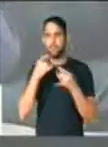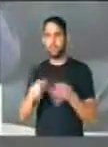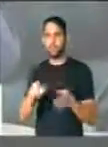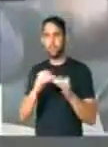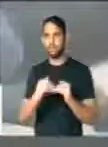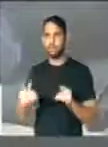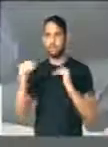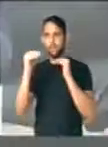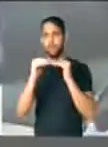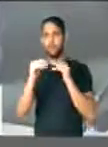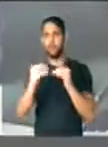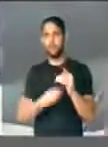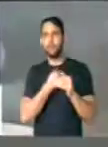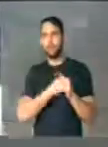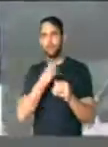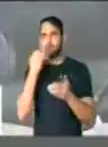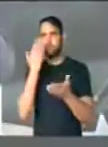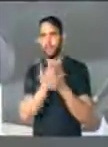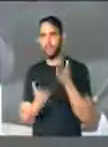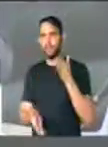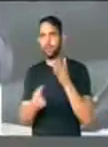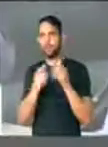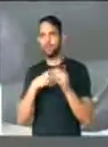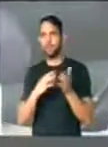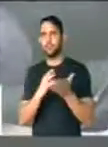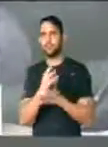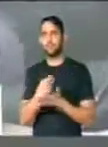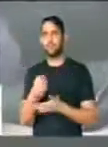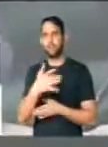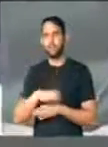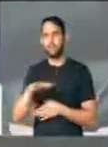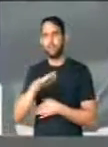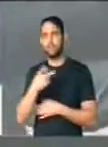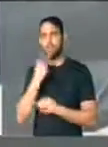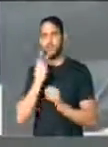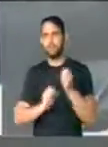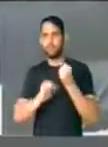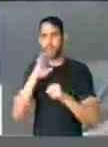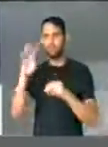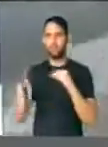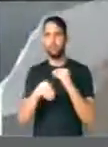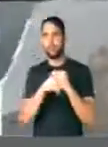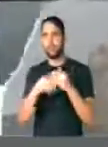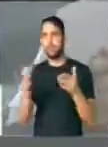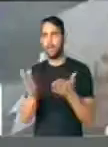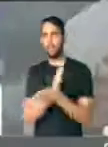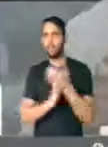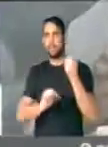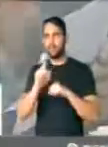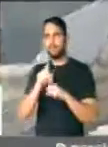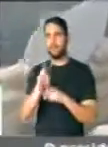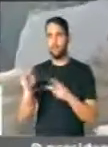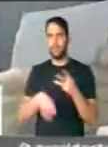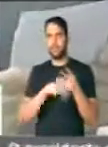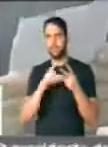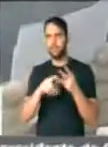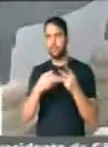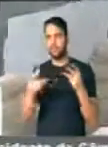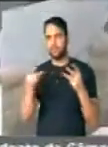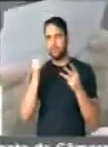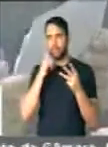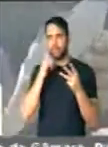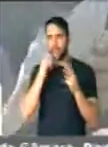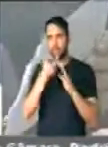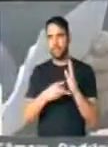da soberania, em termos de perda de recursos na indústria complementar à indústria petrolífera? Em terceiro lugar,